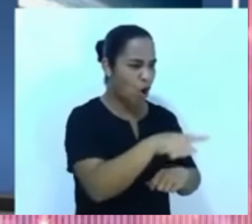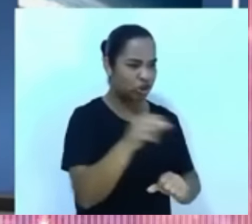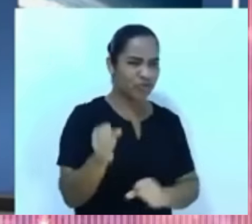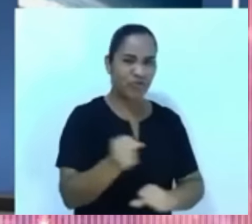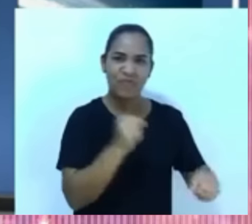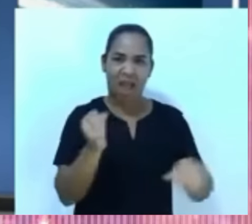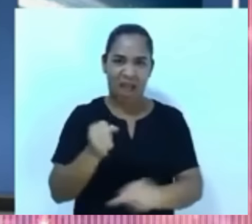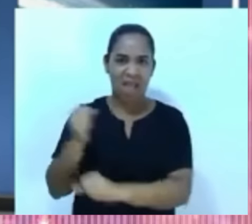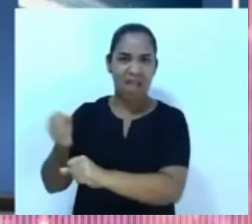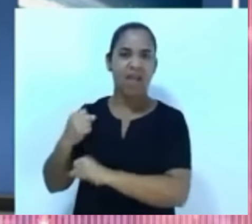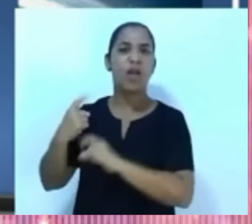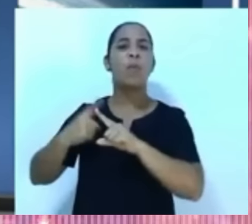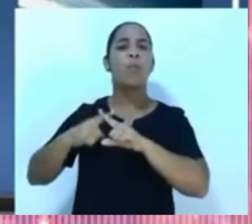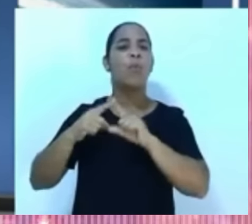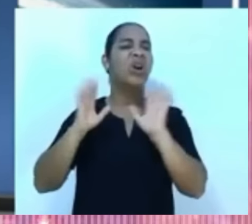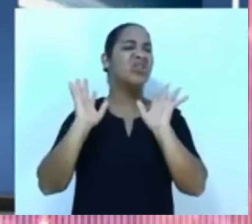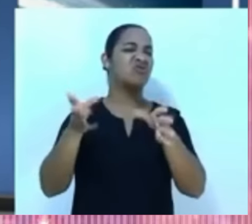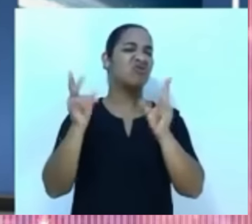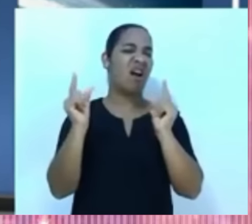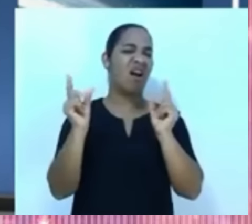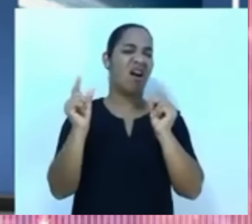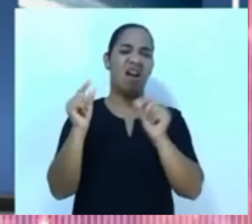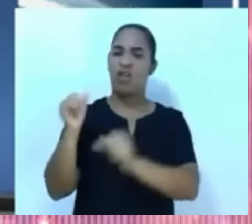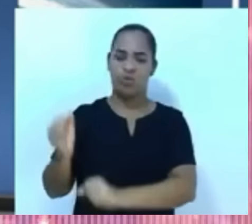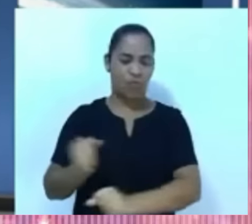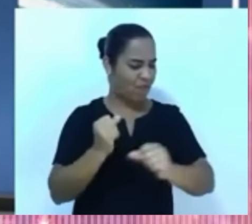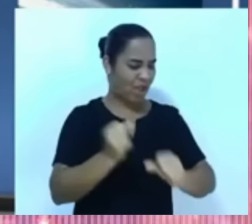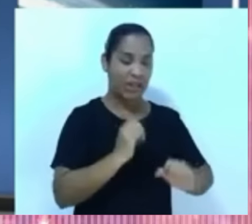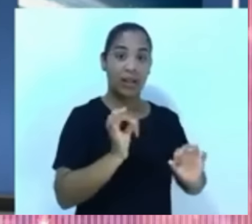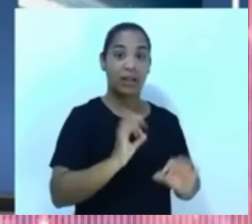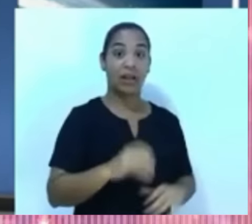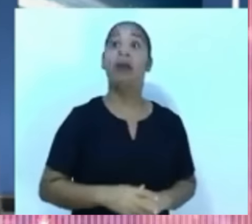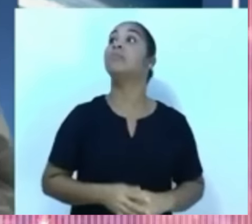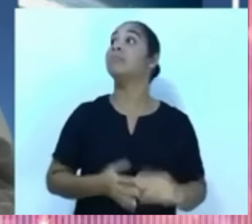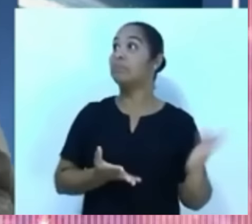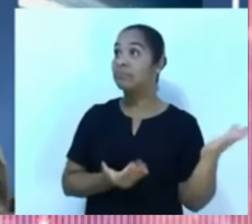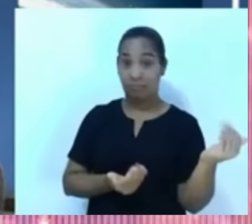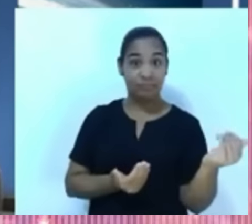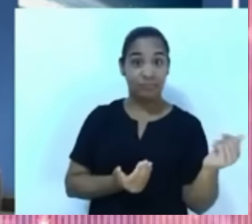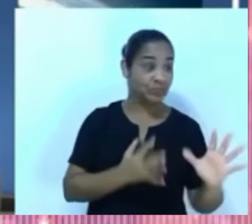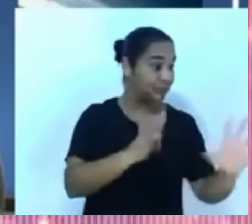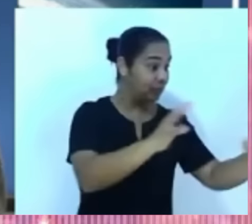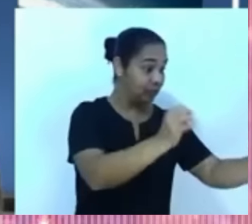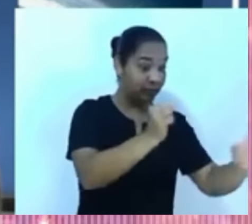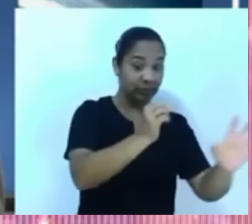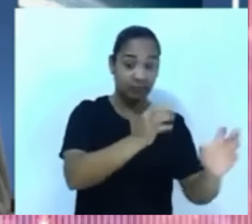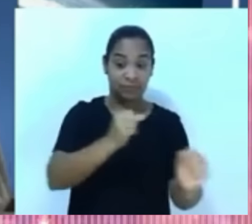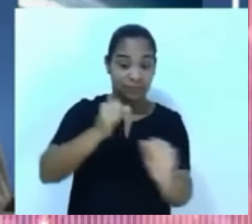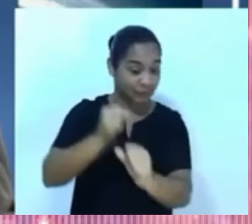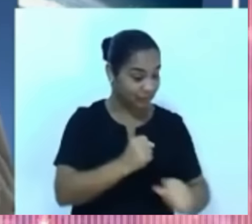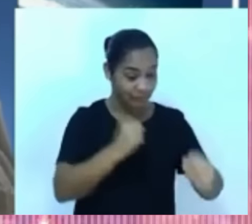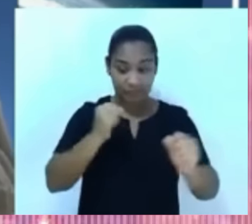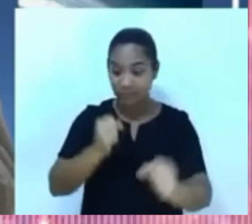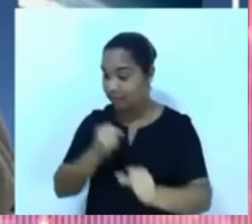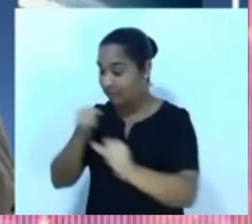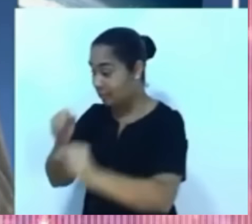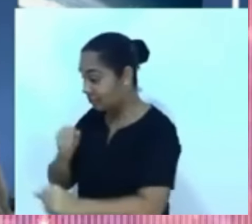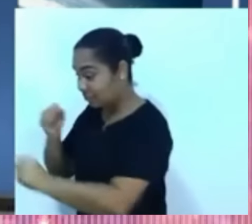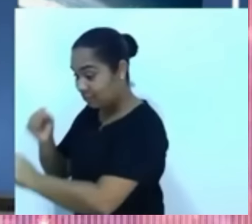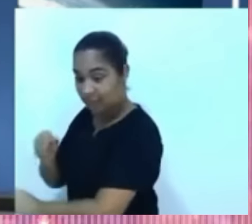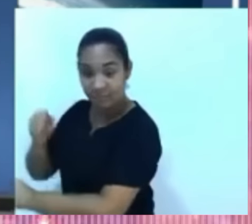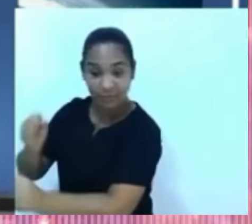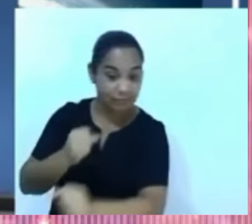faz algum tempo que eu não tenho cuidado dessa higiene e o jovem de imediato pegou de uma vassoura e procurou varir sem